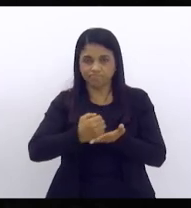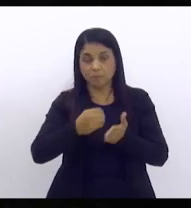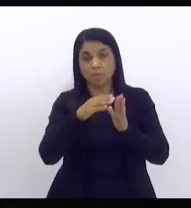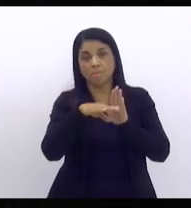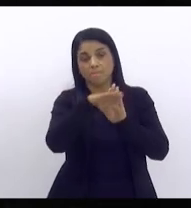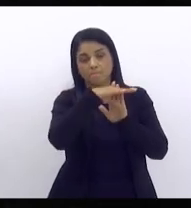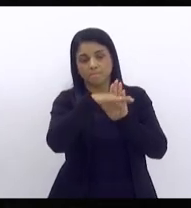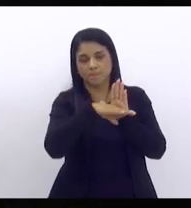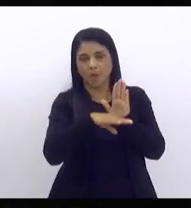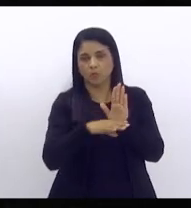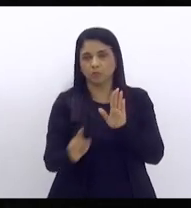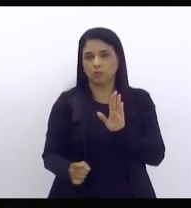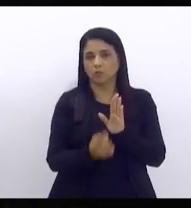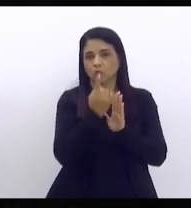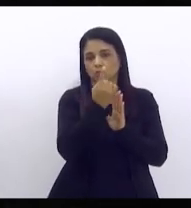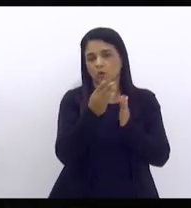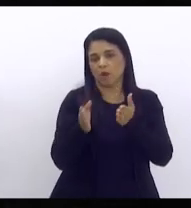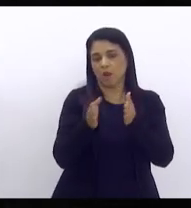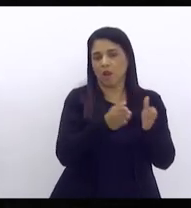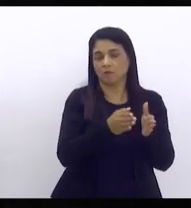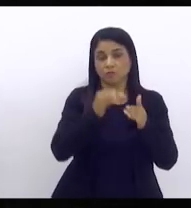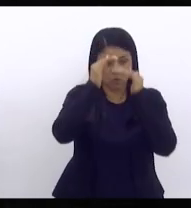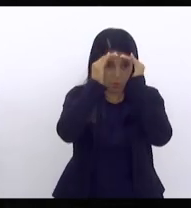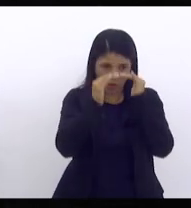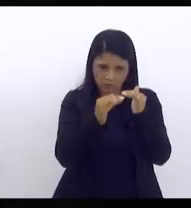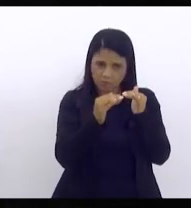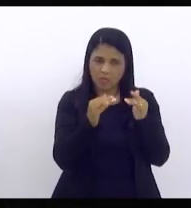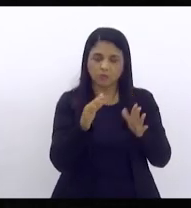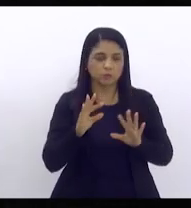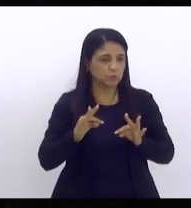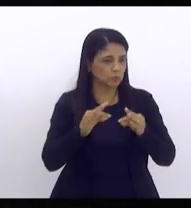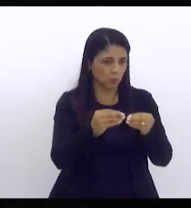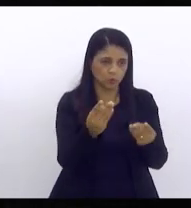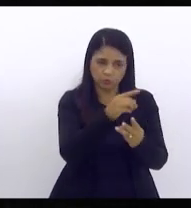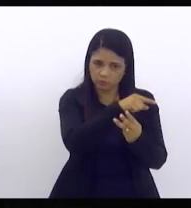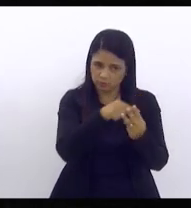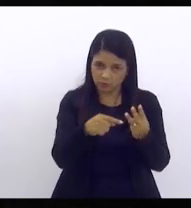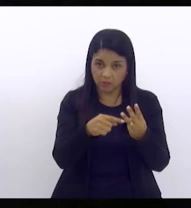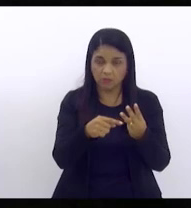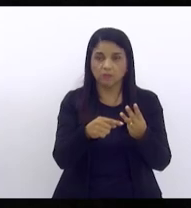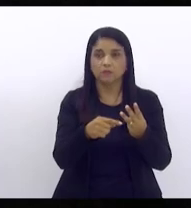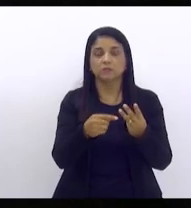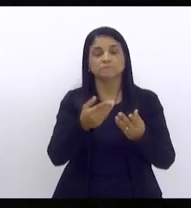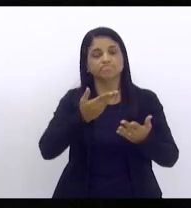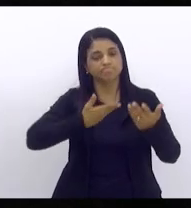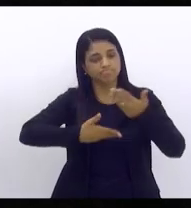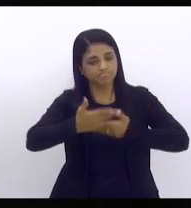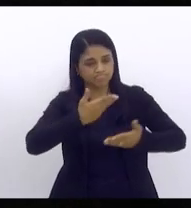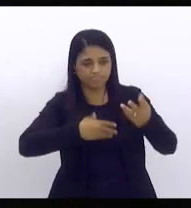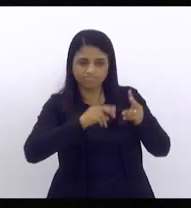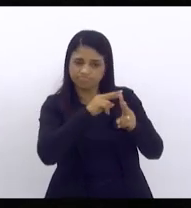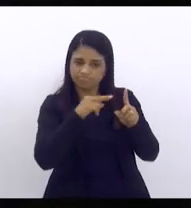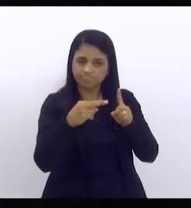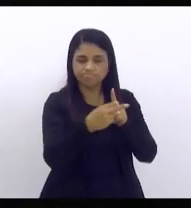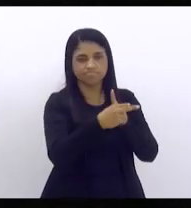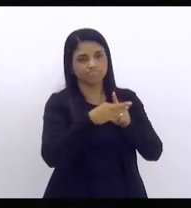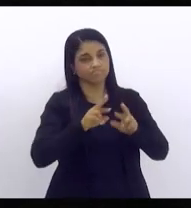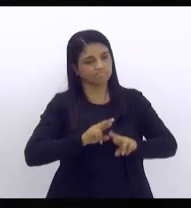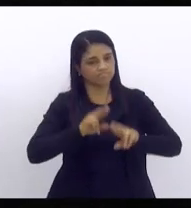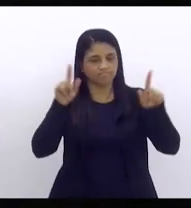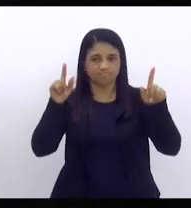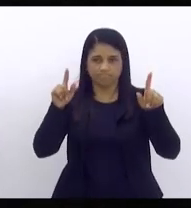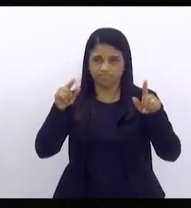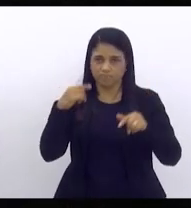numa pauta unilateral. O respeito total aos colegas, sabem que eu tenho respeito pelos mesmos, divido do ponto de vista político,